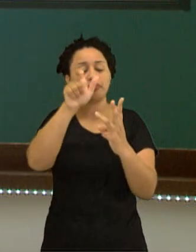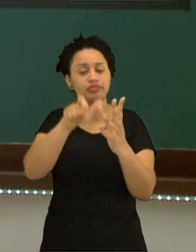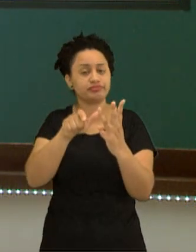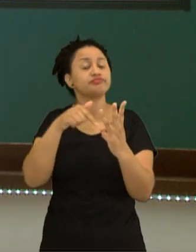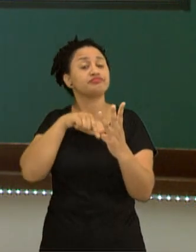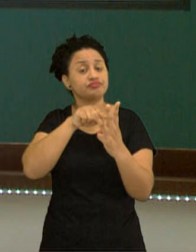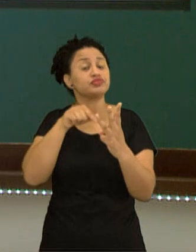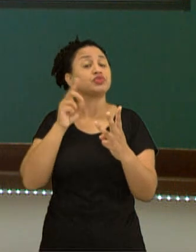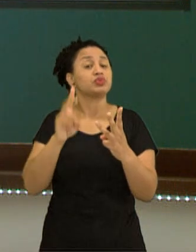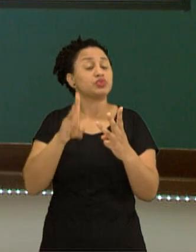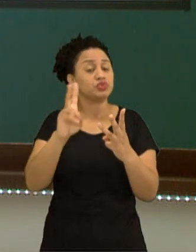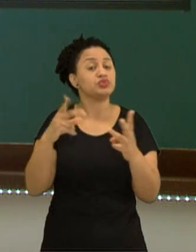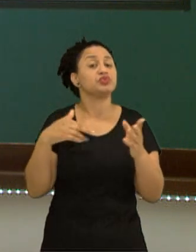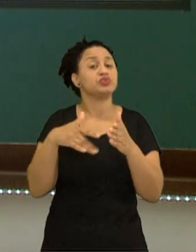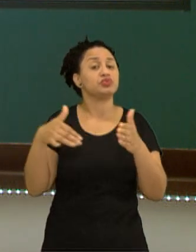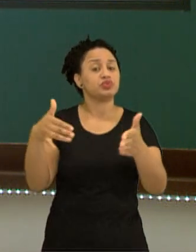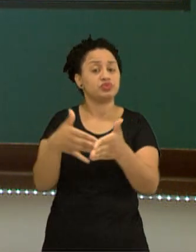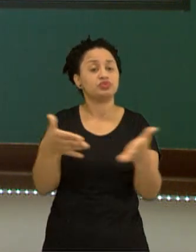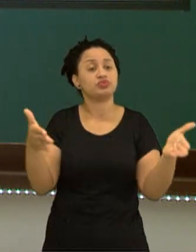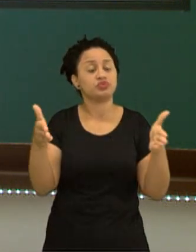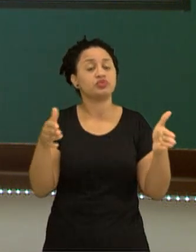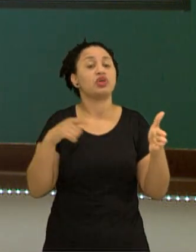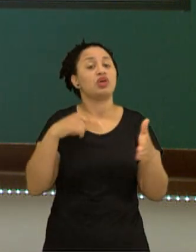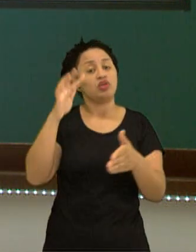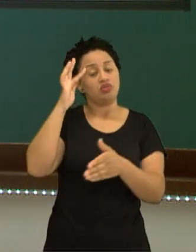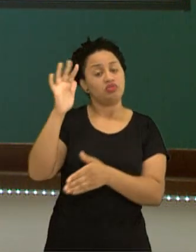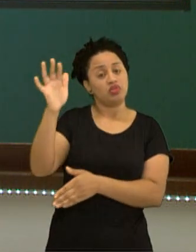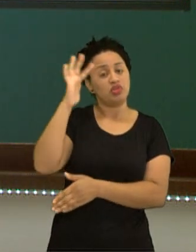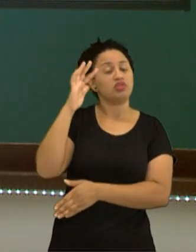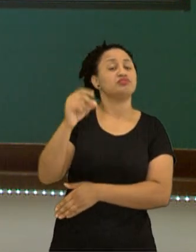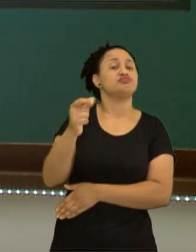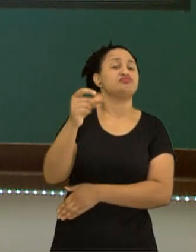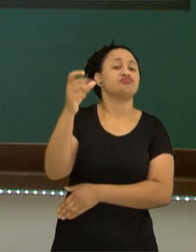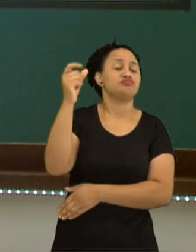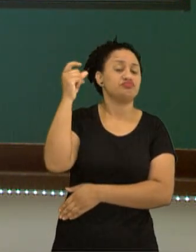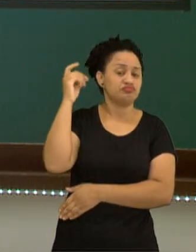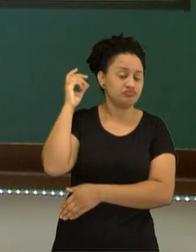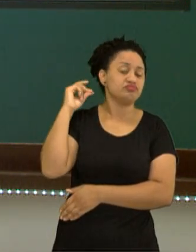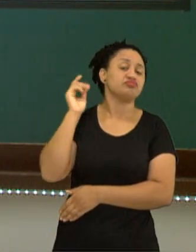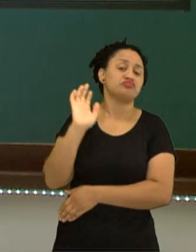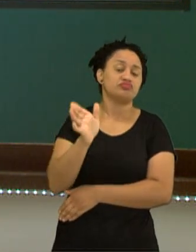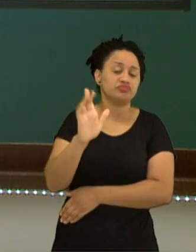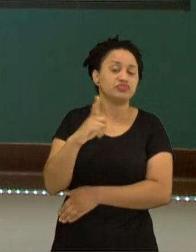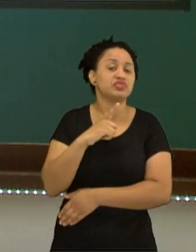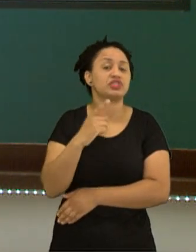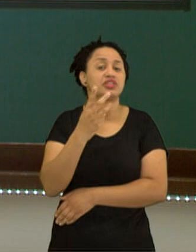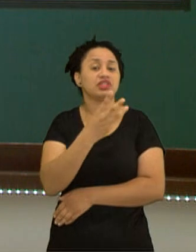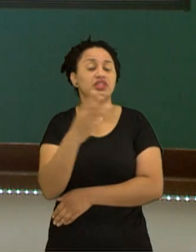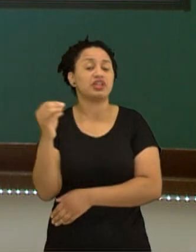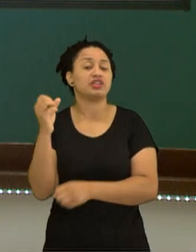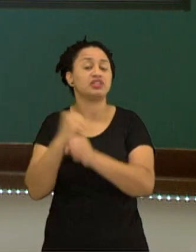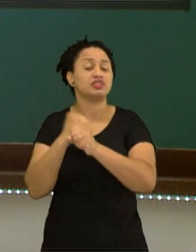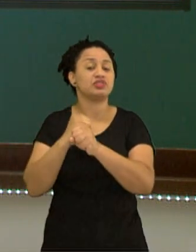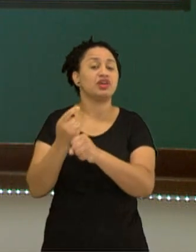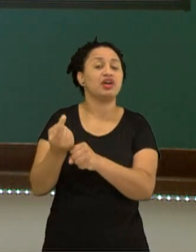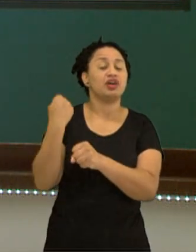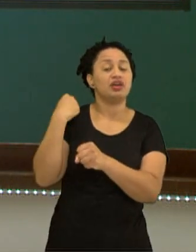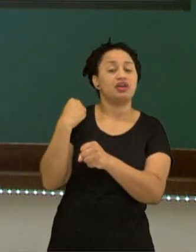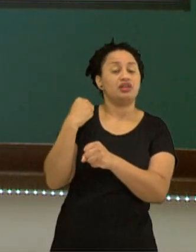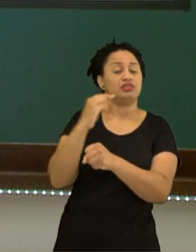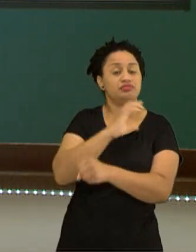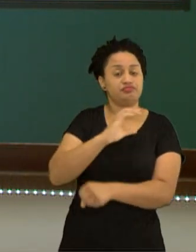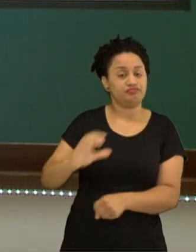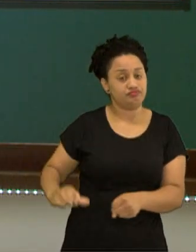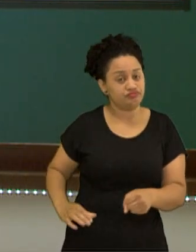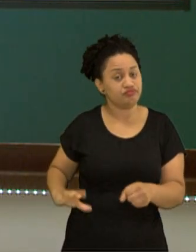elas resistem ao tempo. O filósofo, há muito tempo, ele viveu 300 anos antes de Cristo e até